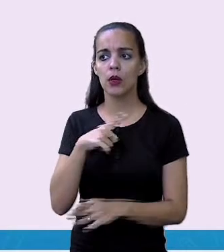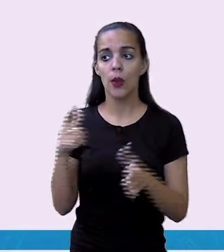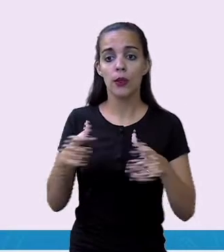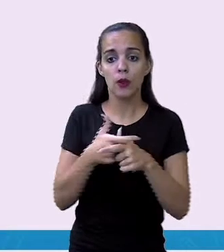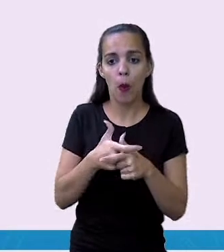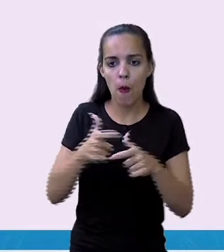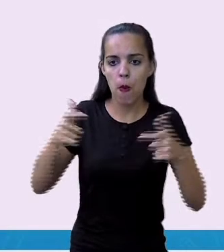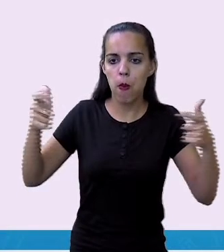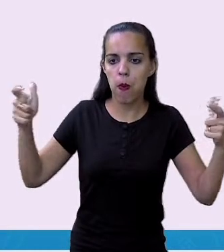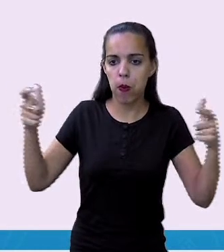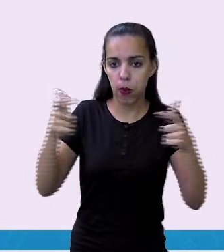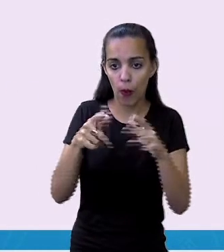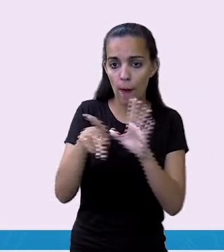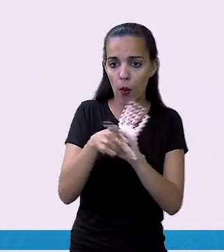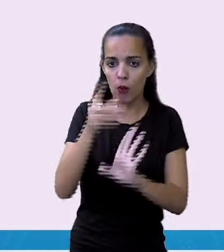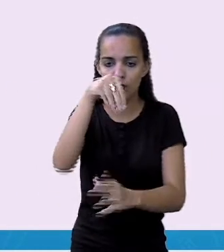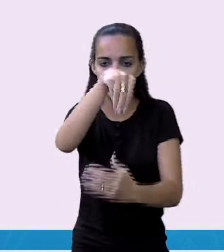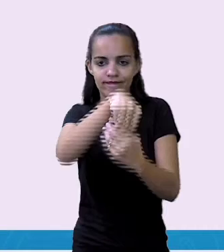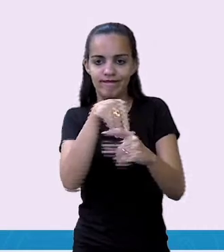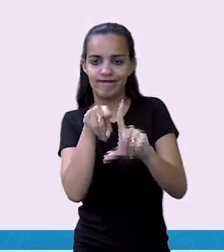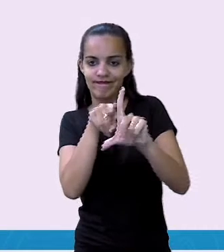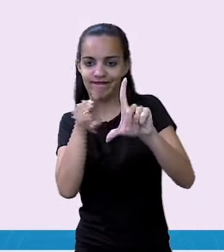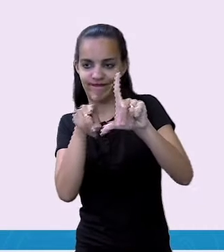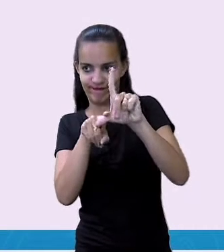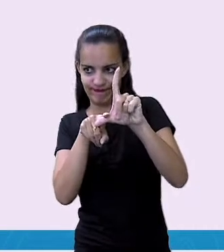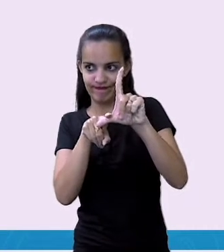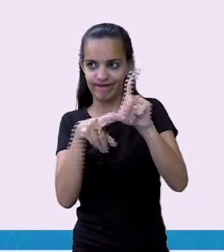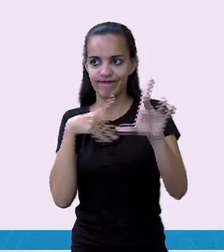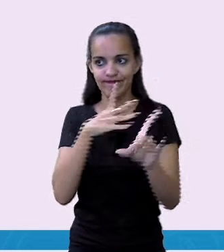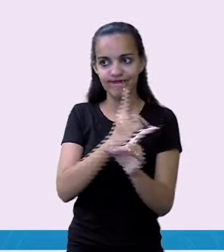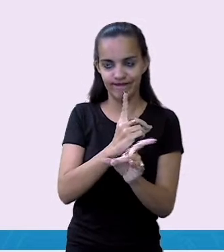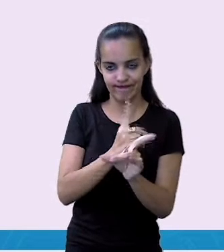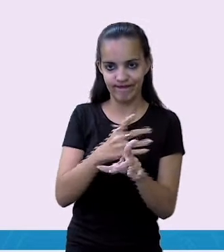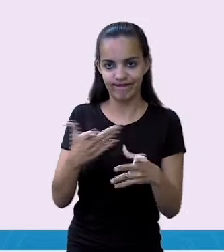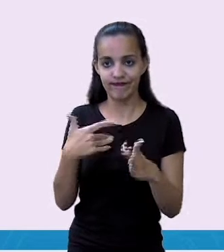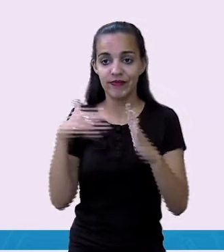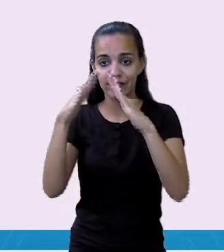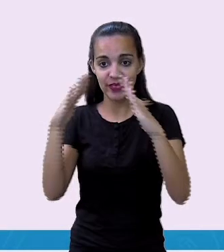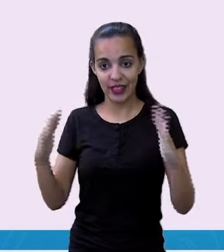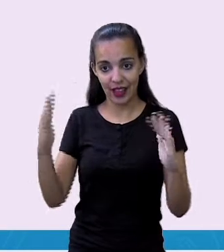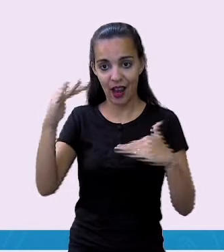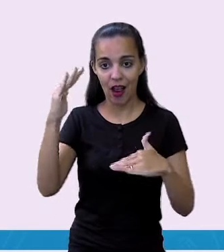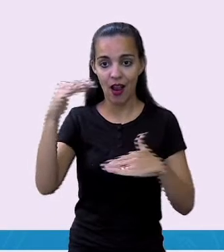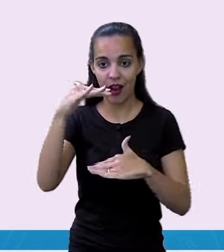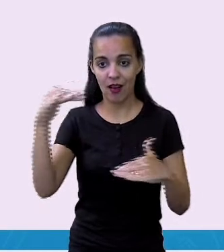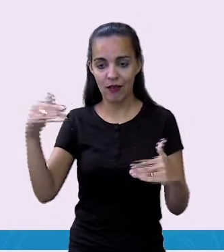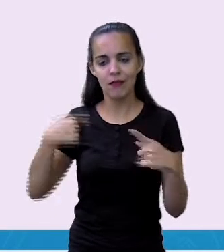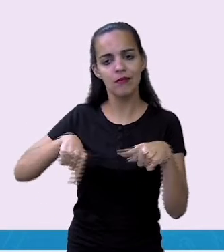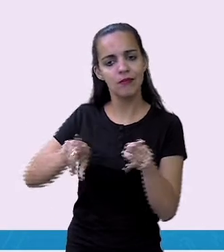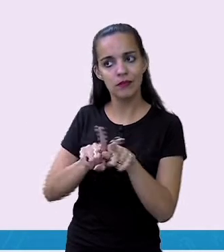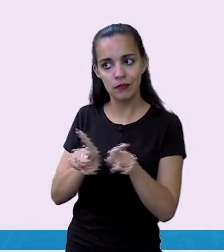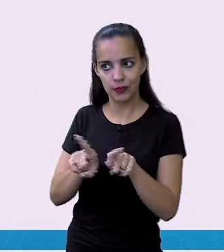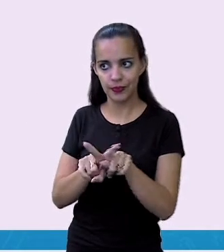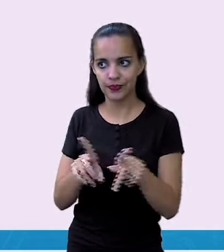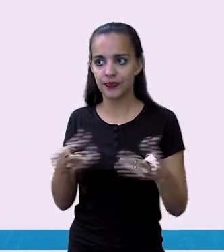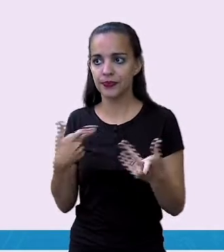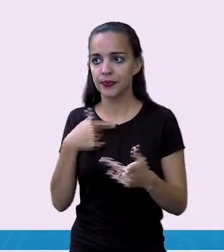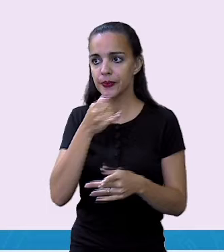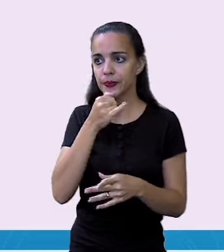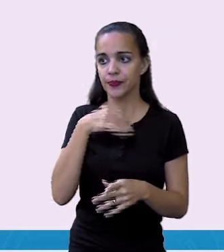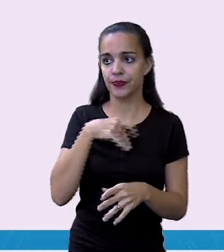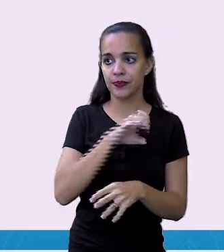a ângulos iguais. Se você observar, quando eu coloquei que A está para